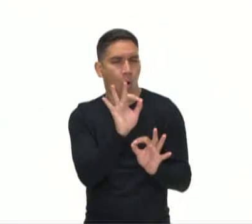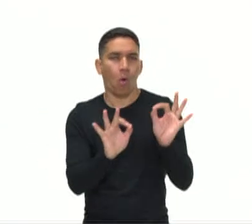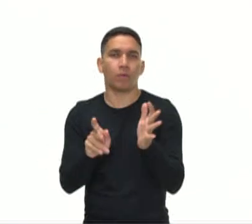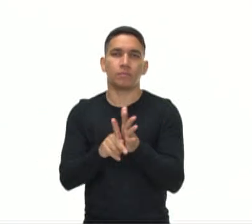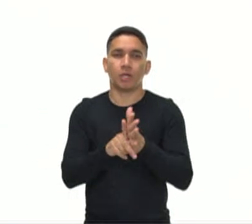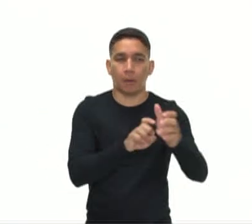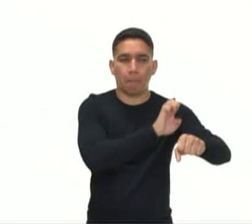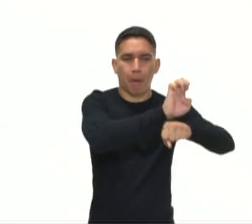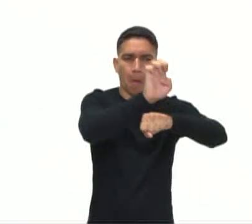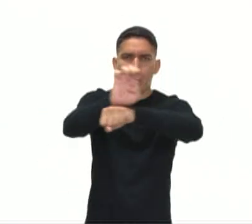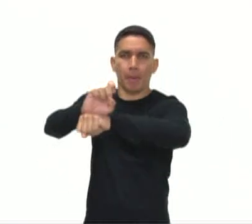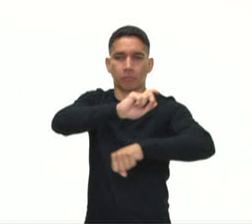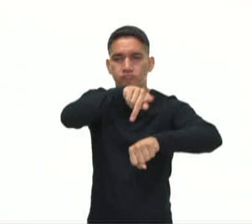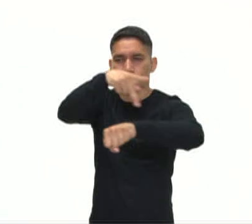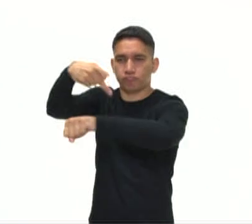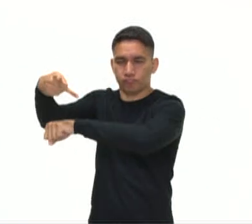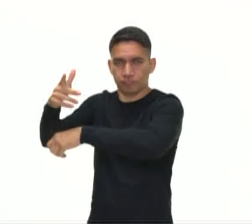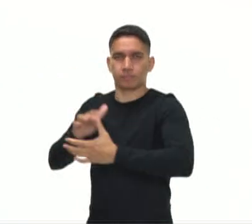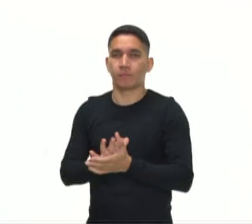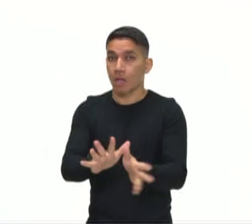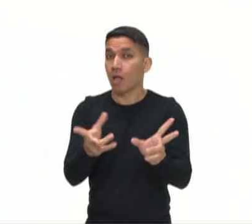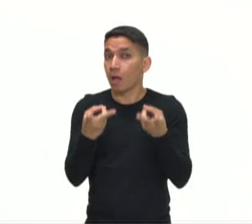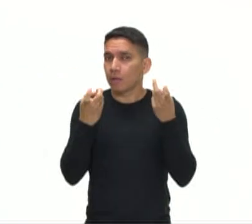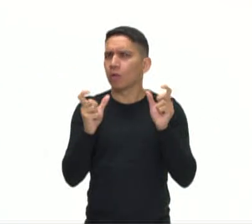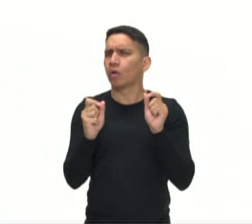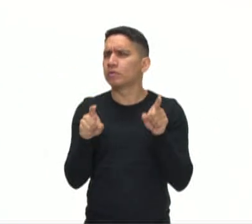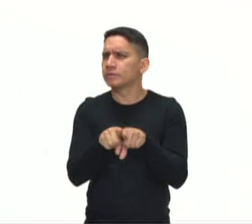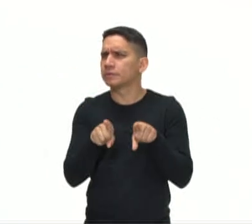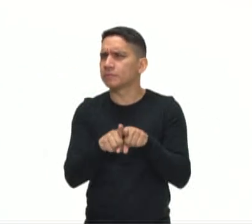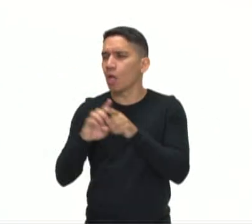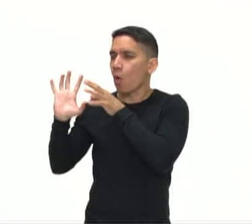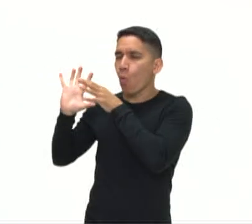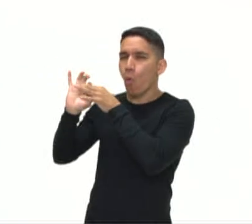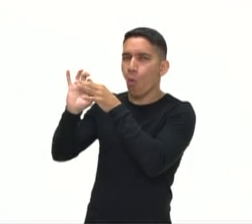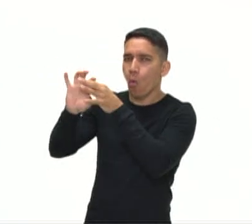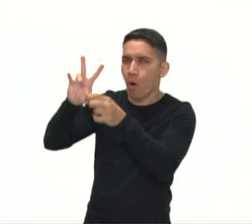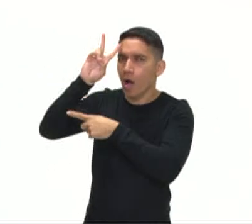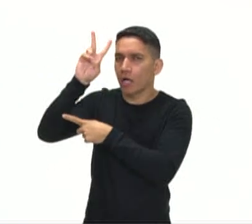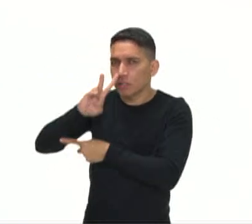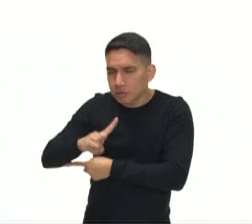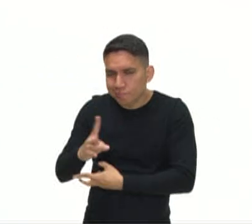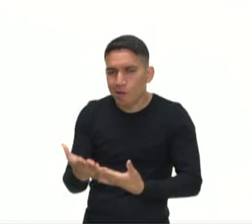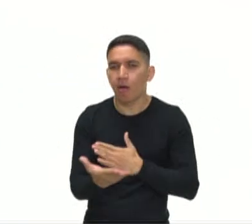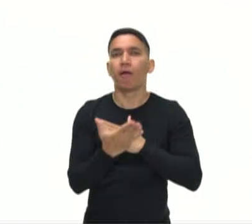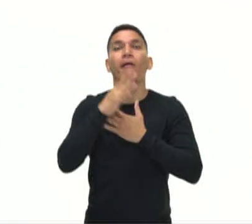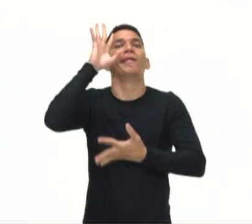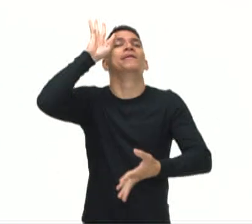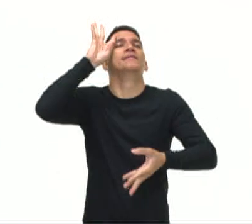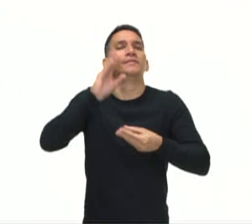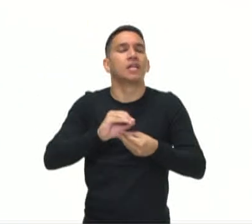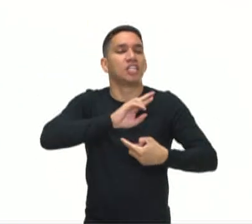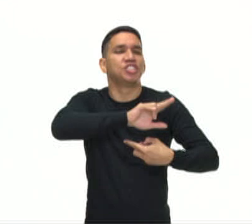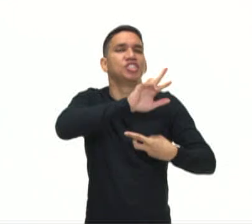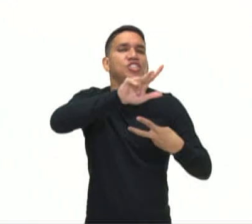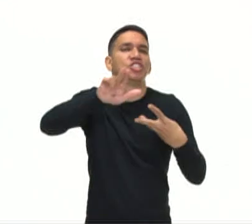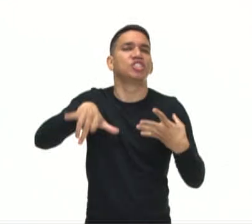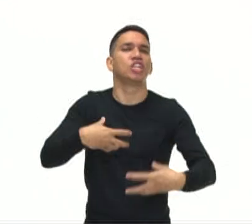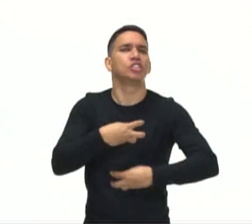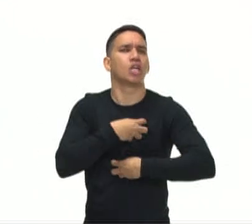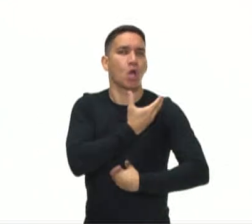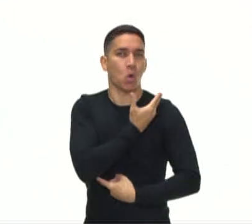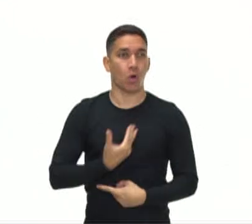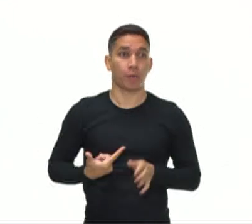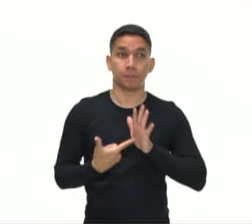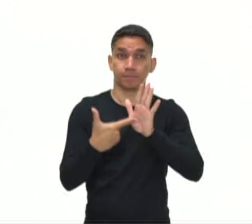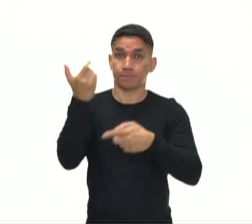estados nacionais. Conhecer o seu contexto histórico nos permite compreender diferentes formas de governo. Eu trouxe